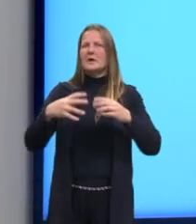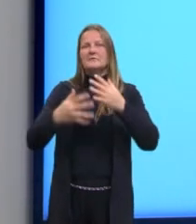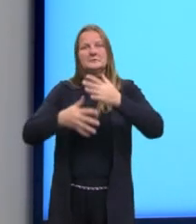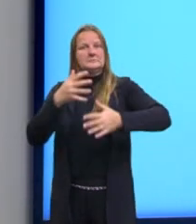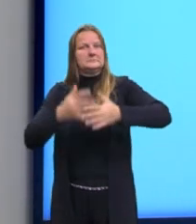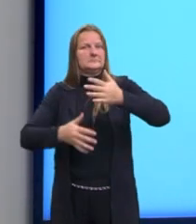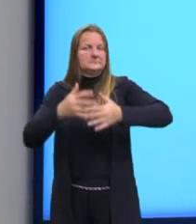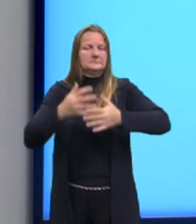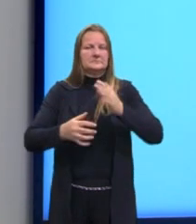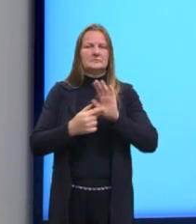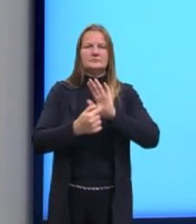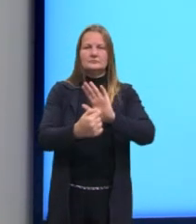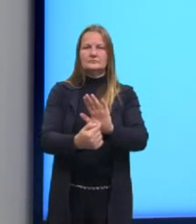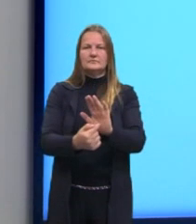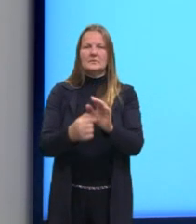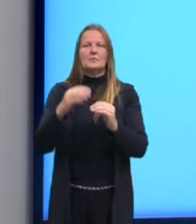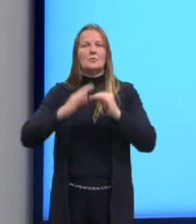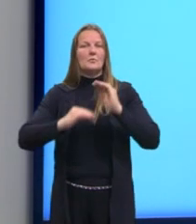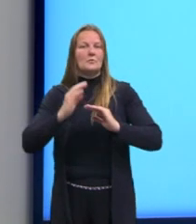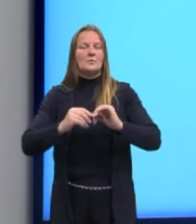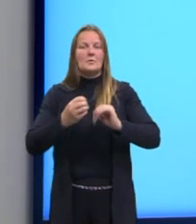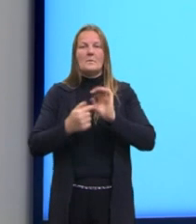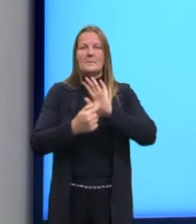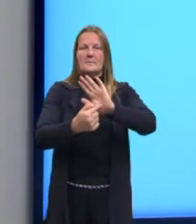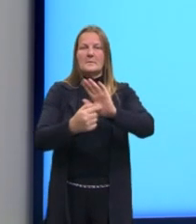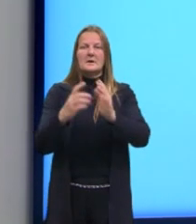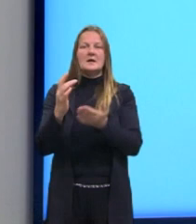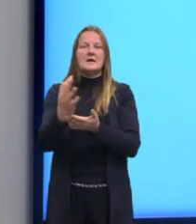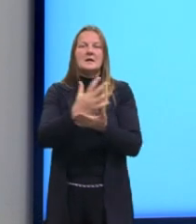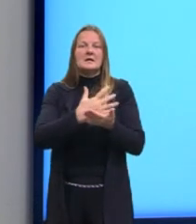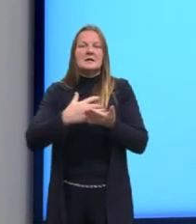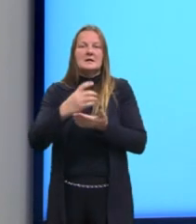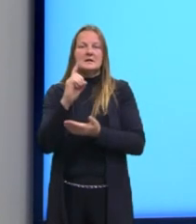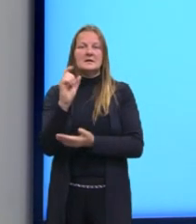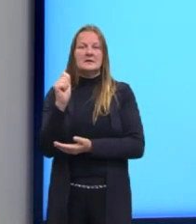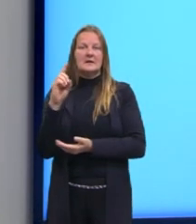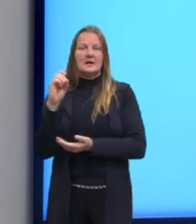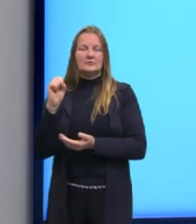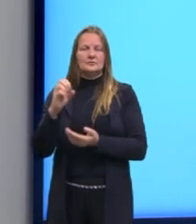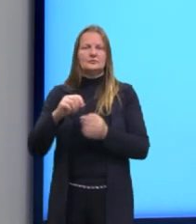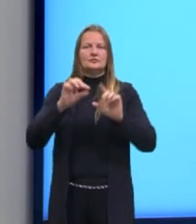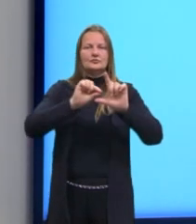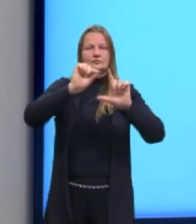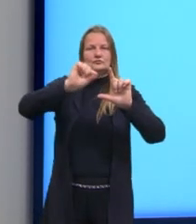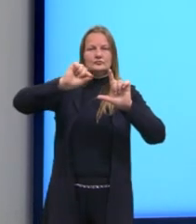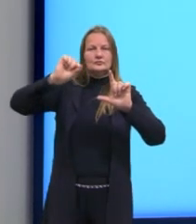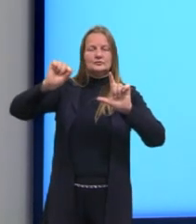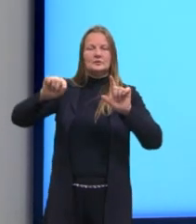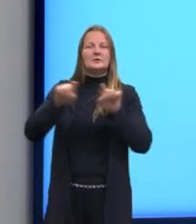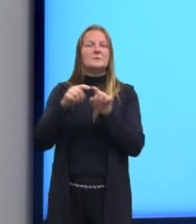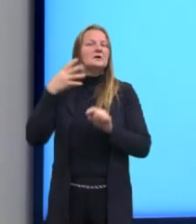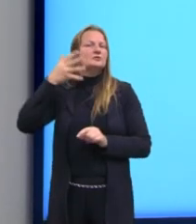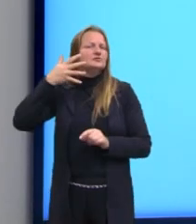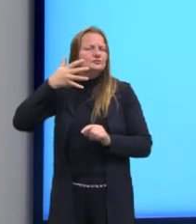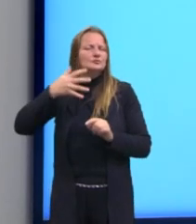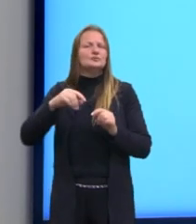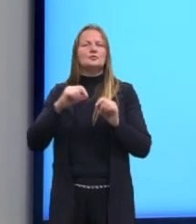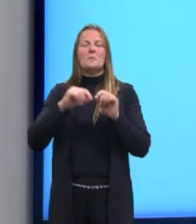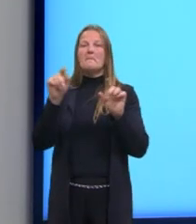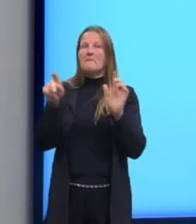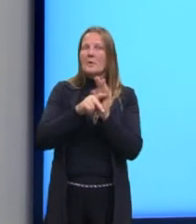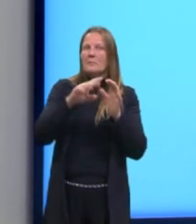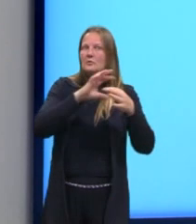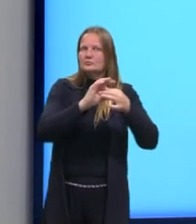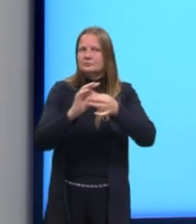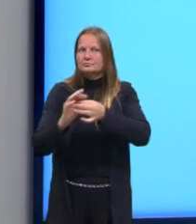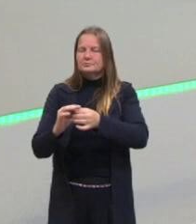em que são apresentados fatos, dados estatísticos e discursos de autoridade para fundamentar uma tese